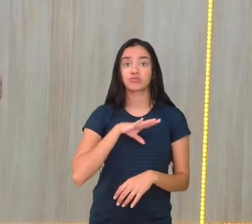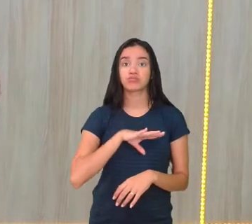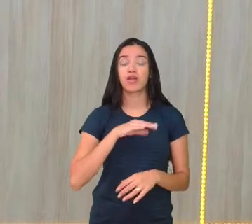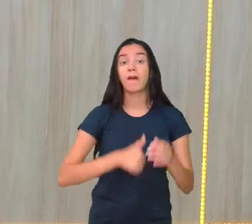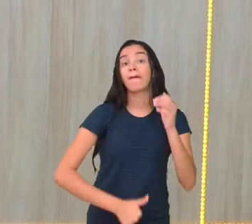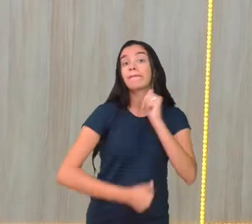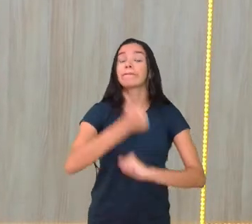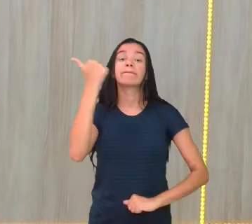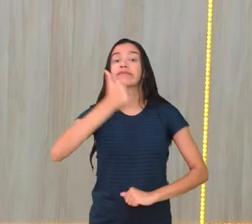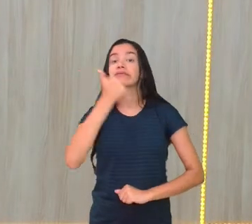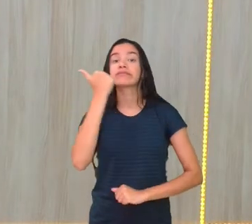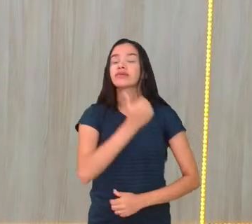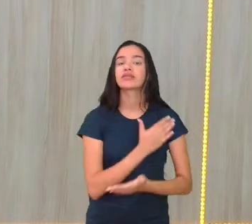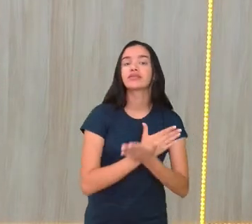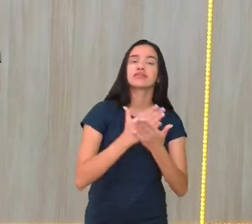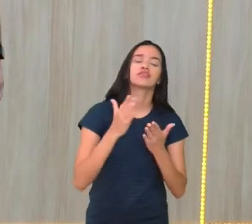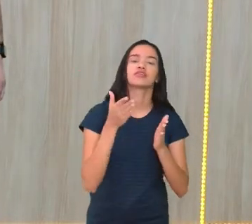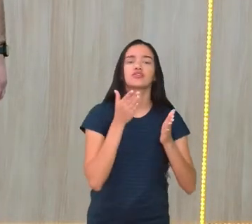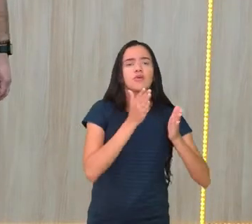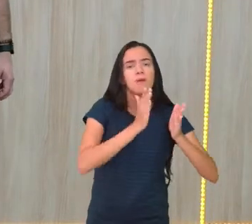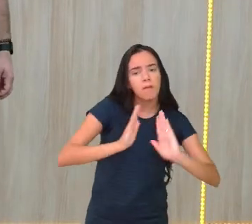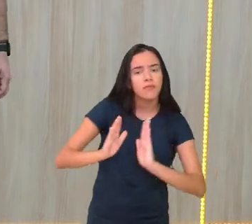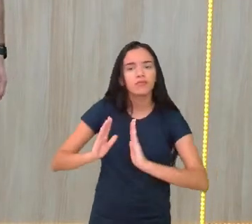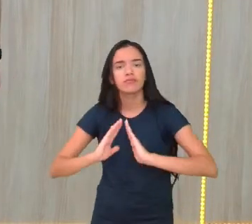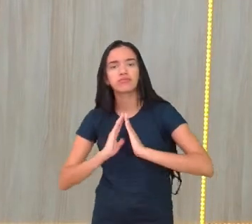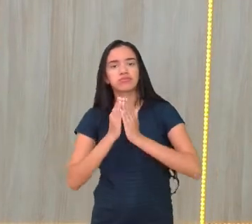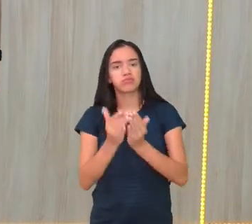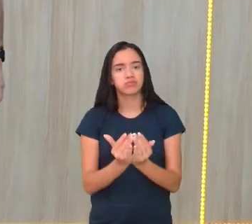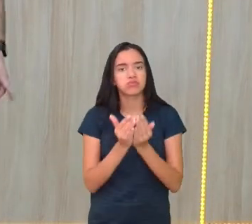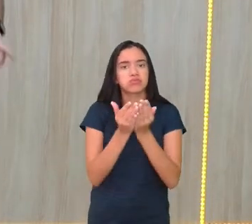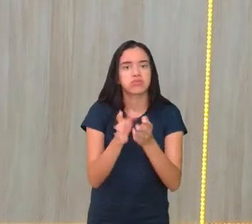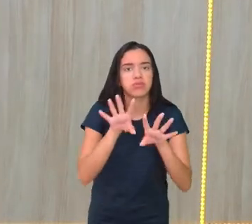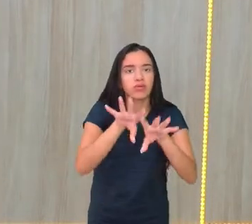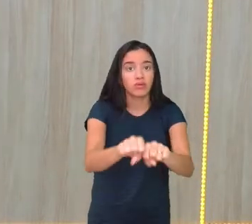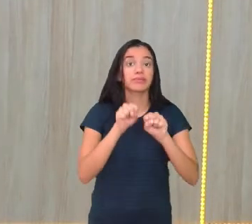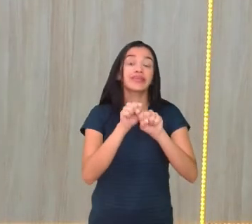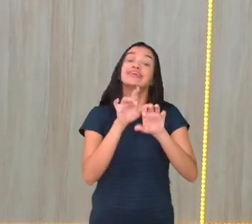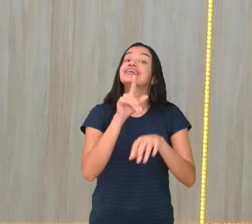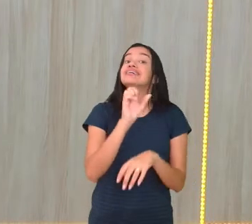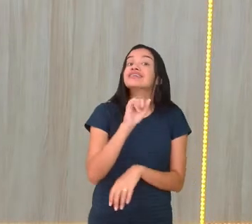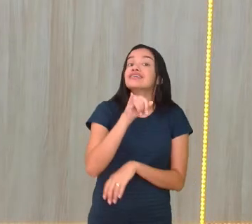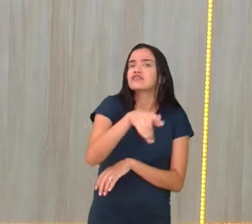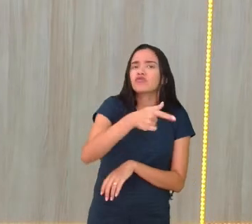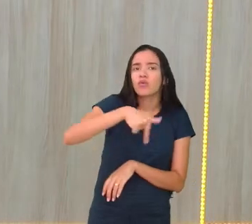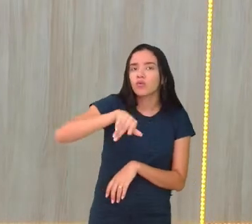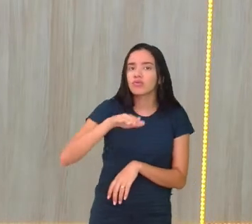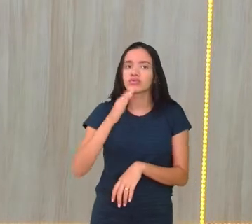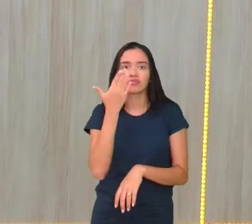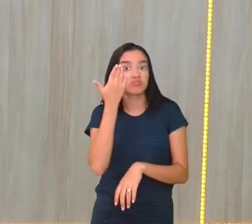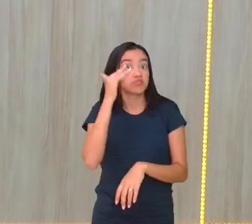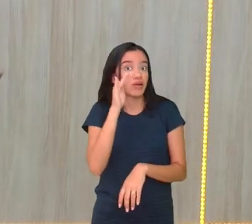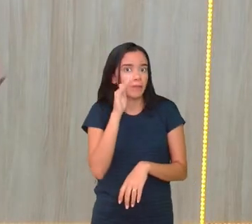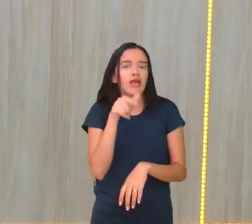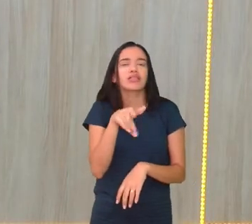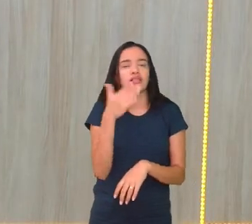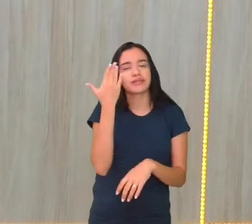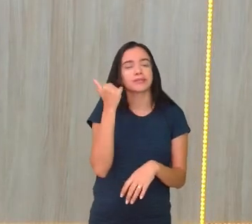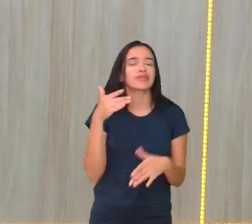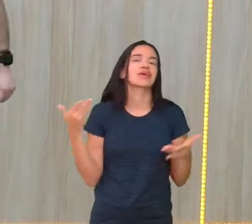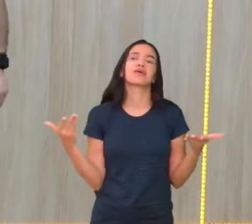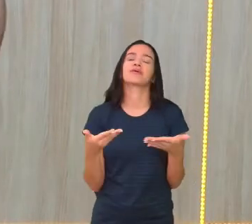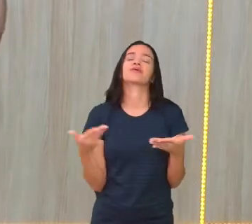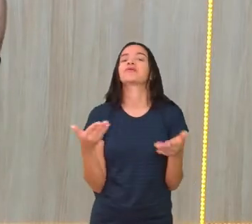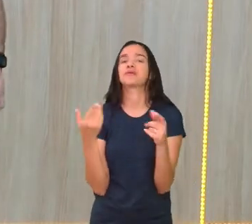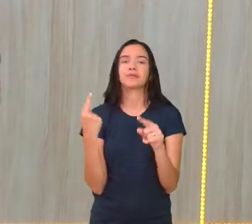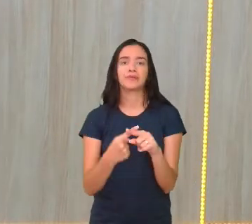o primeiro a iniciar esse processo de navegação marítima? Se você não sabia, está sabendo agora. Aí,